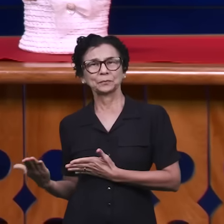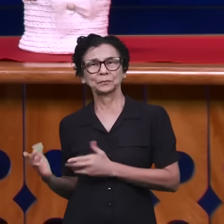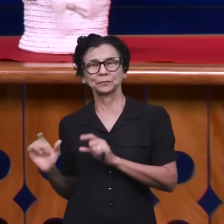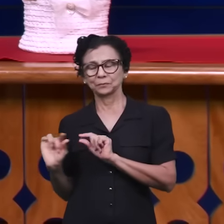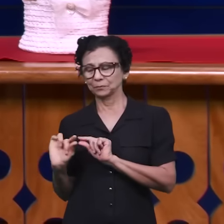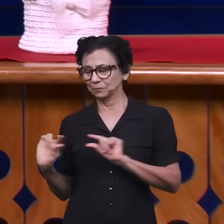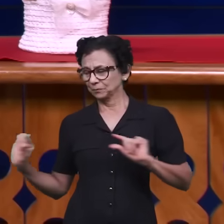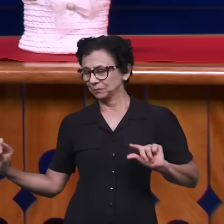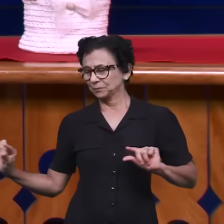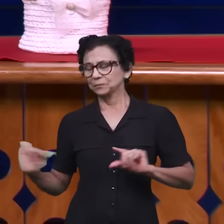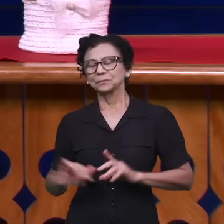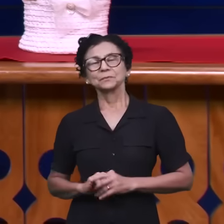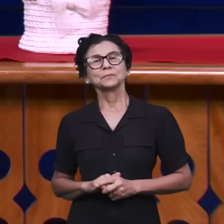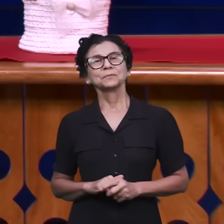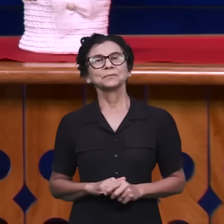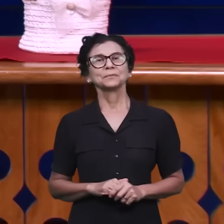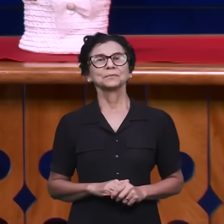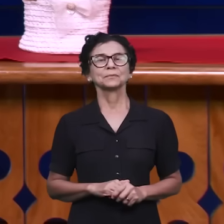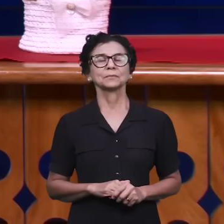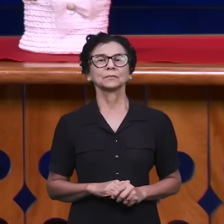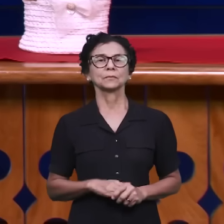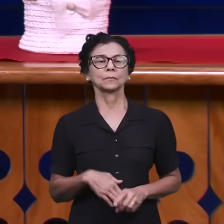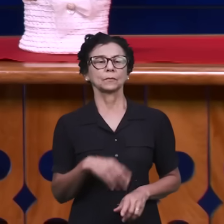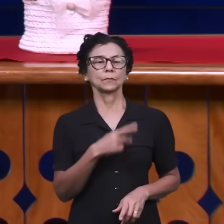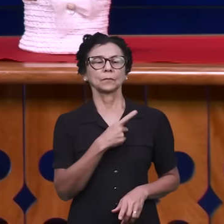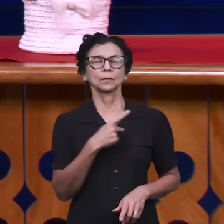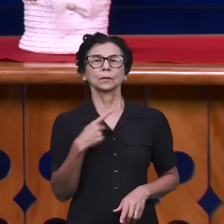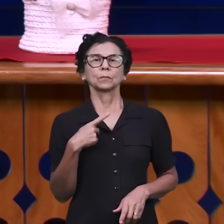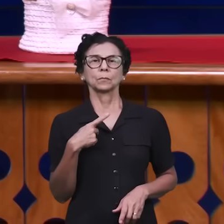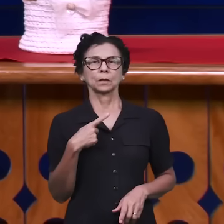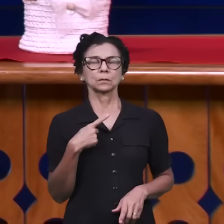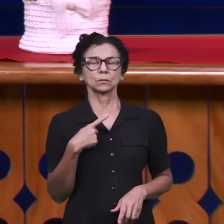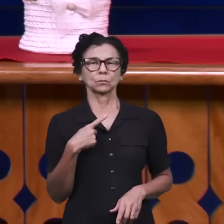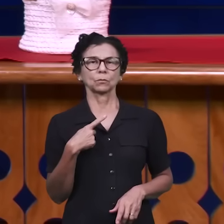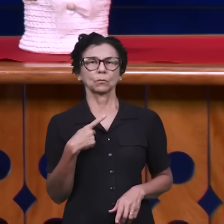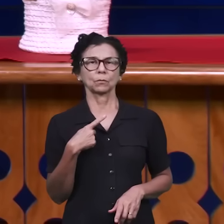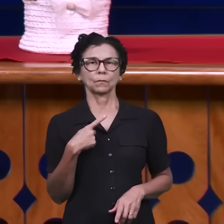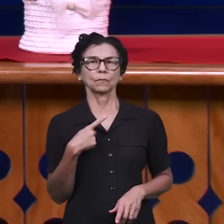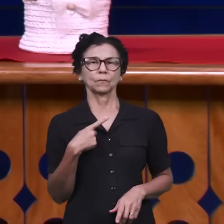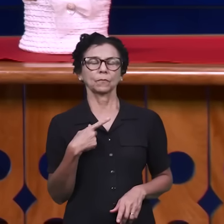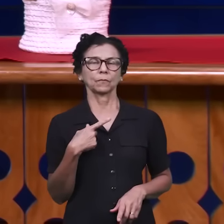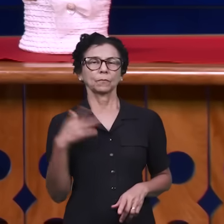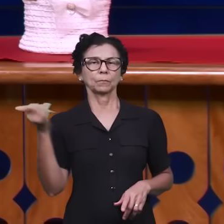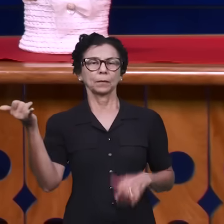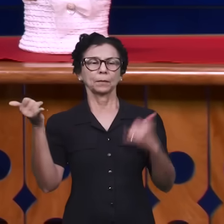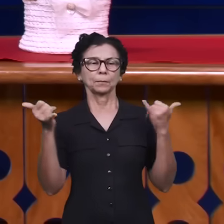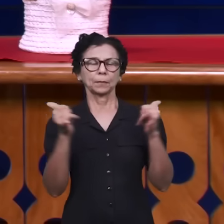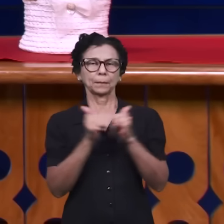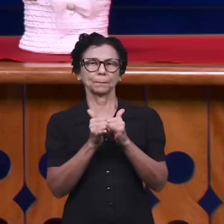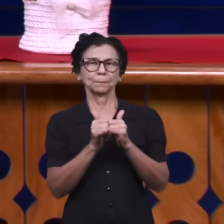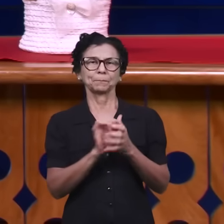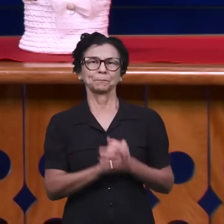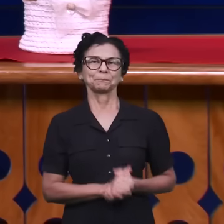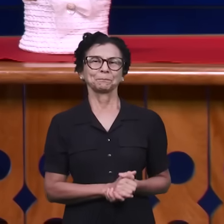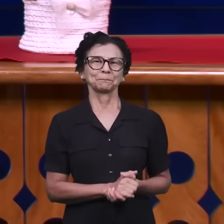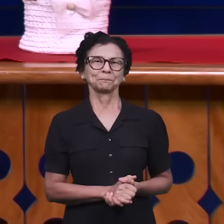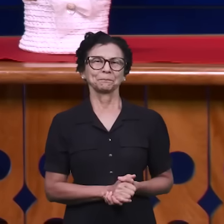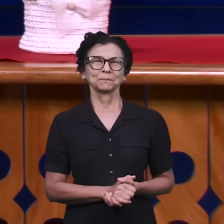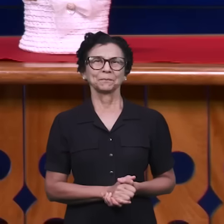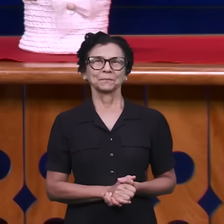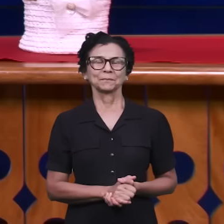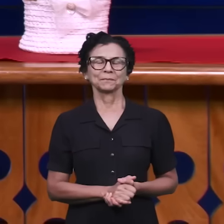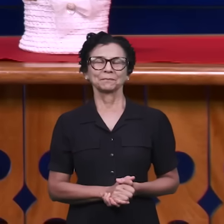0800 que está aí na tela e um pastor lhe atenderá